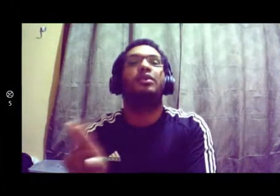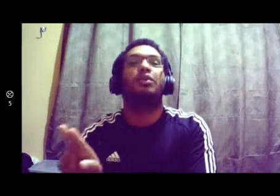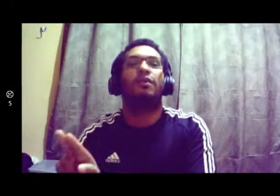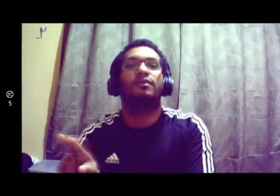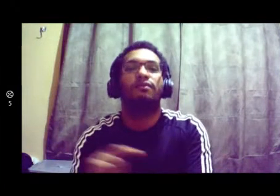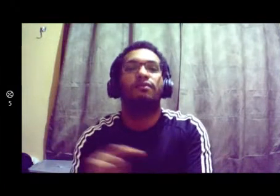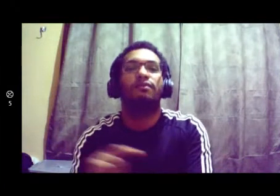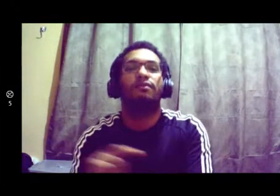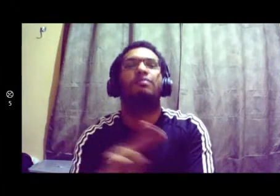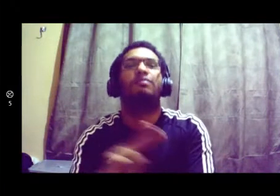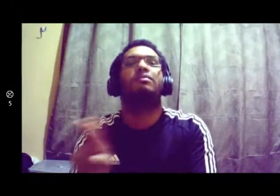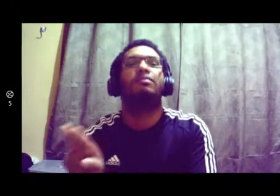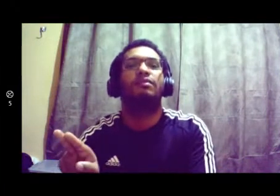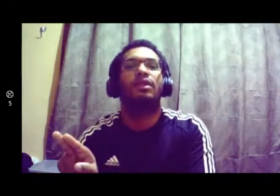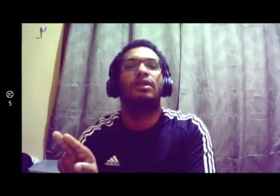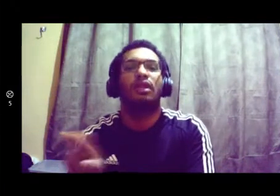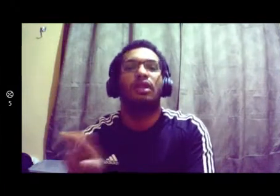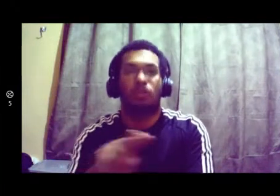seu nome.